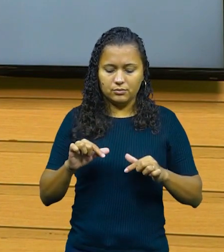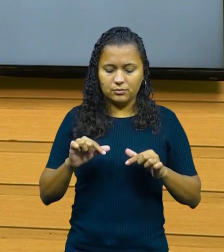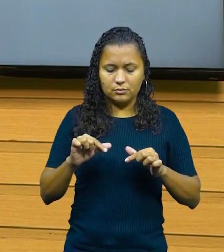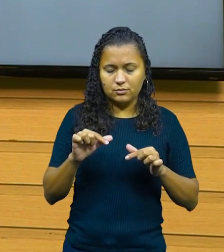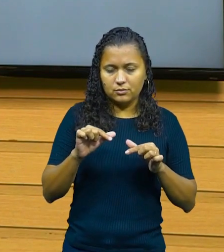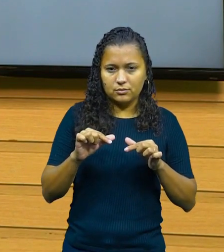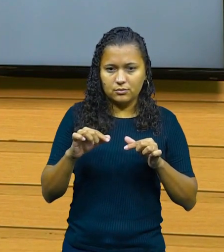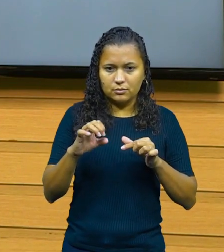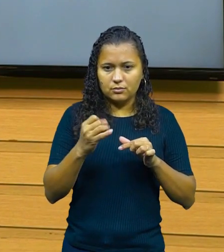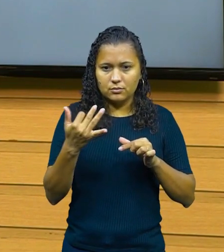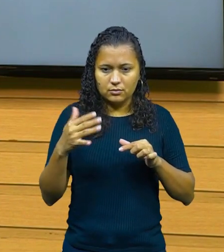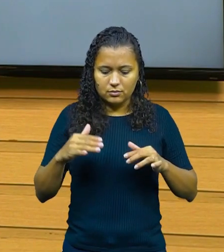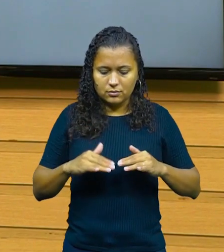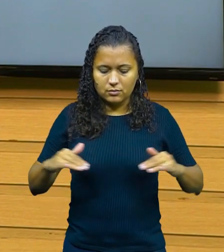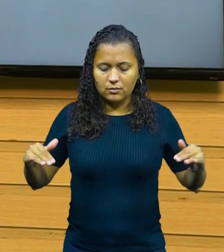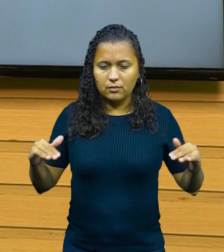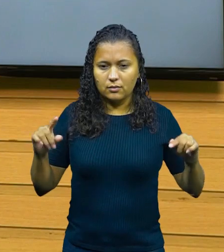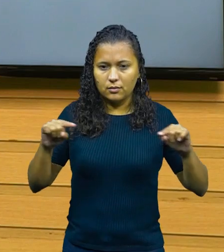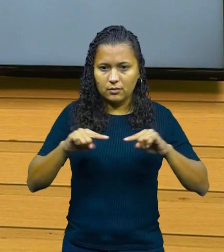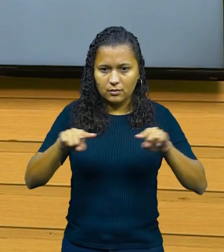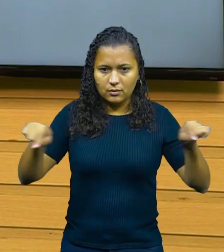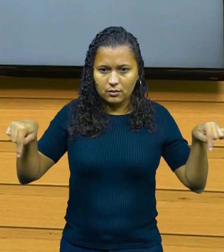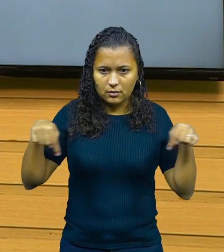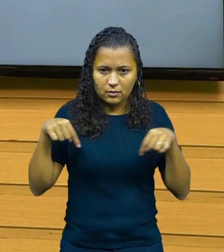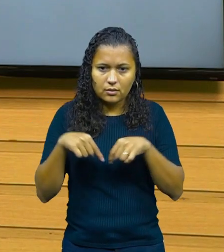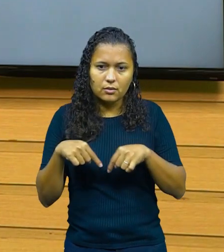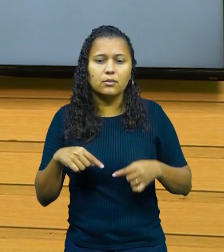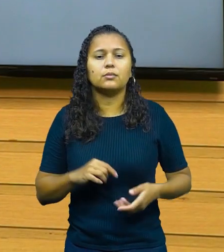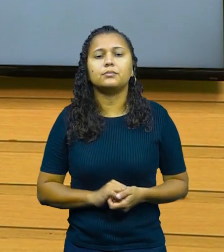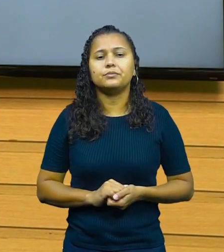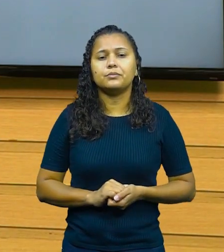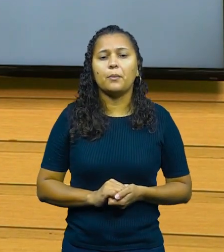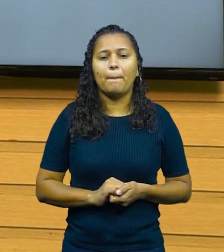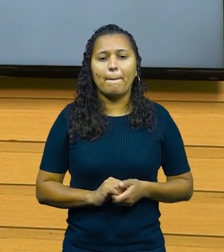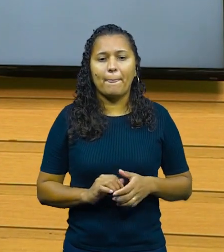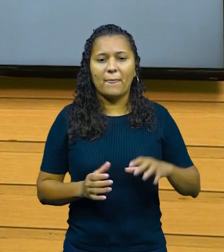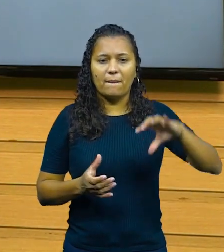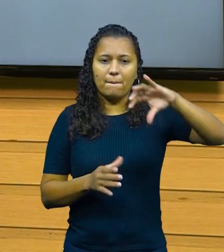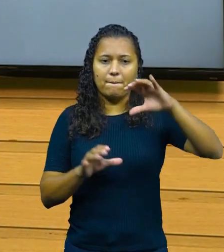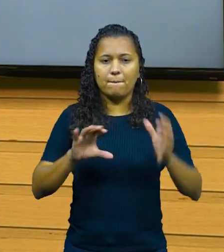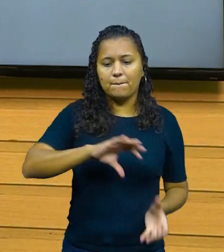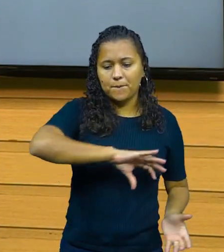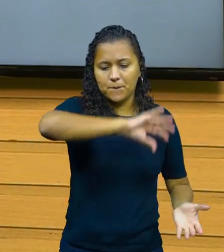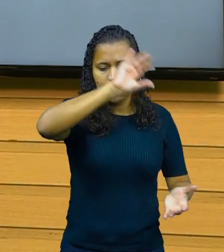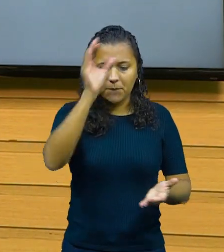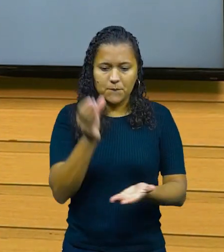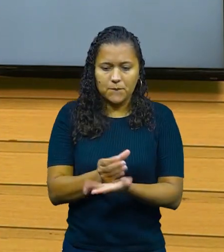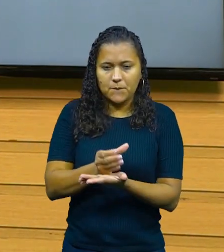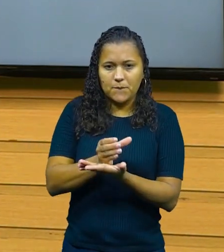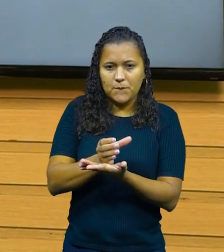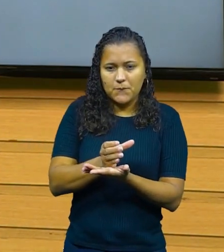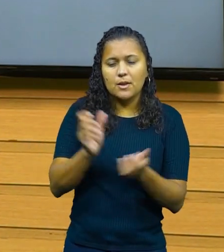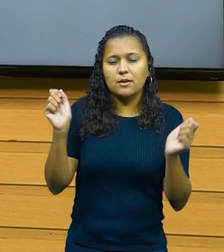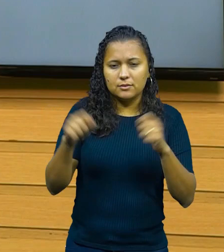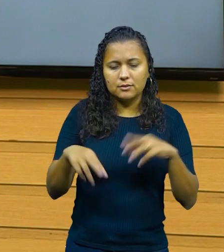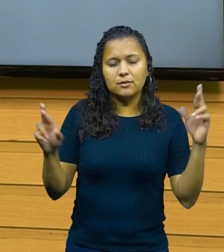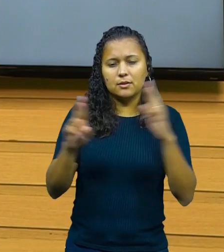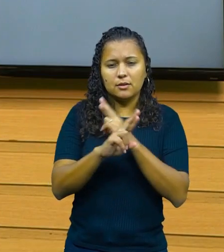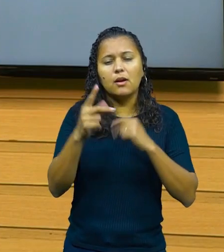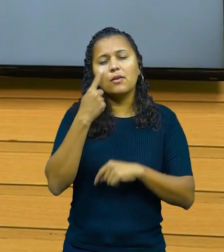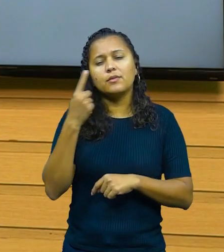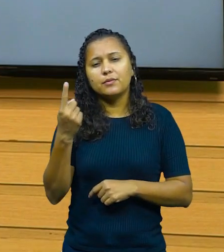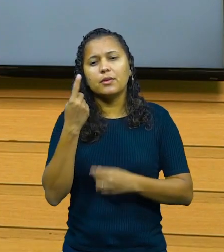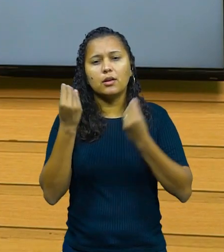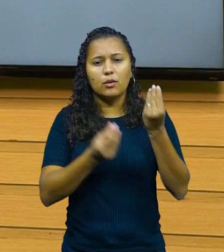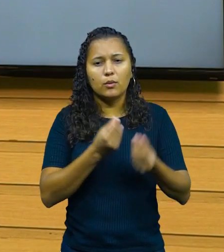tubo e a quantidade de mercúrio que foi para essa cuba. Então você consegue fazer ali a relação